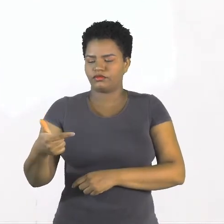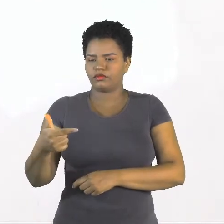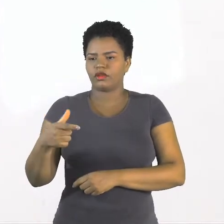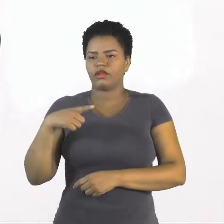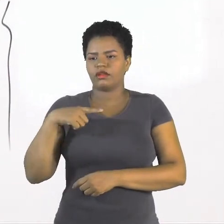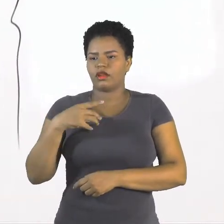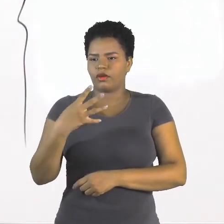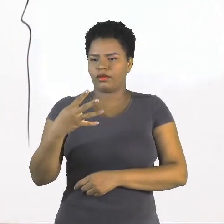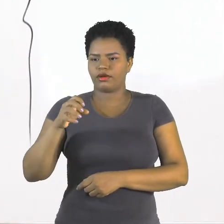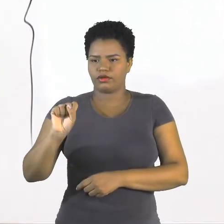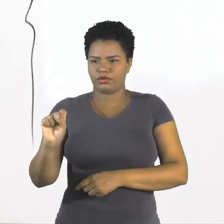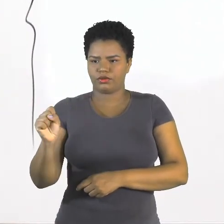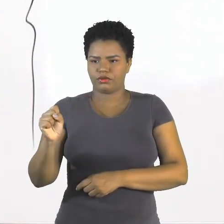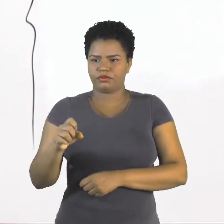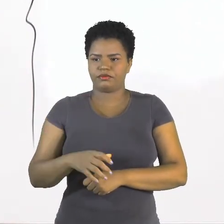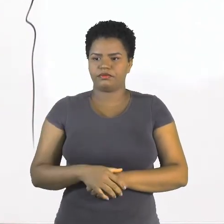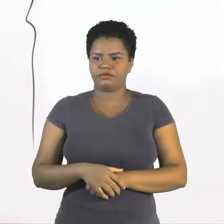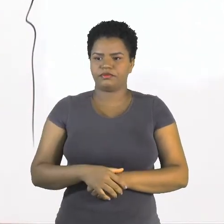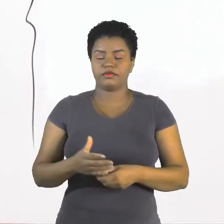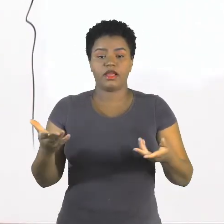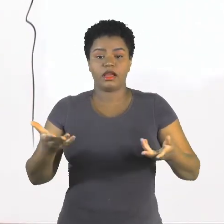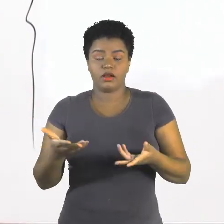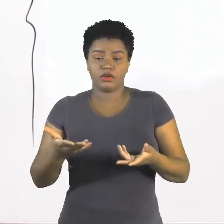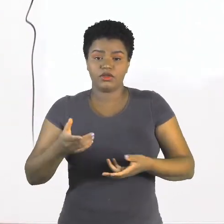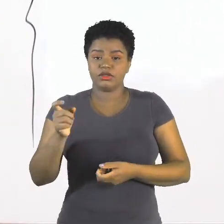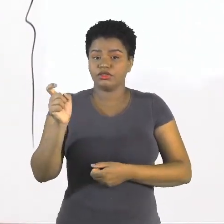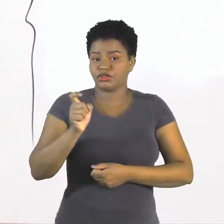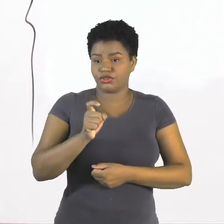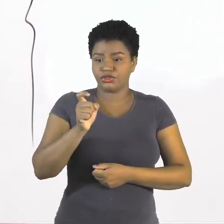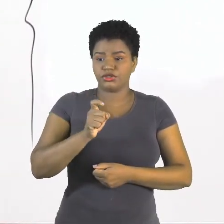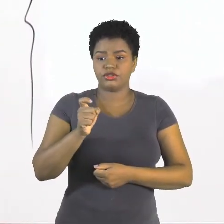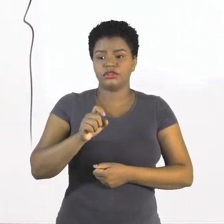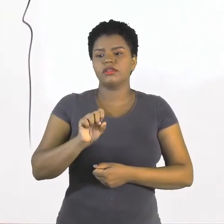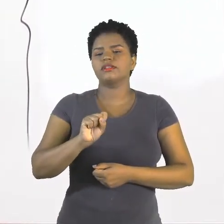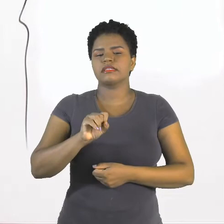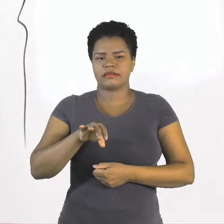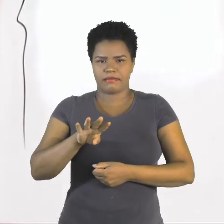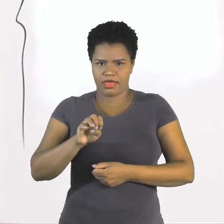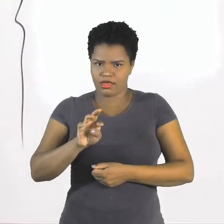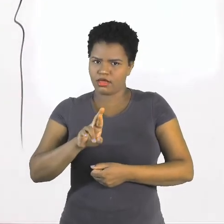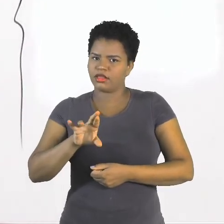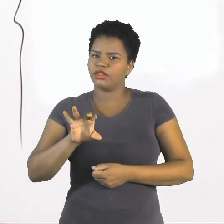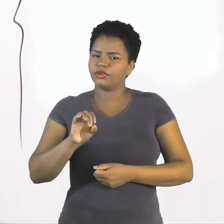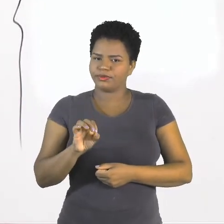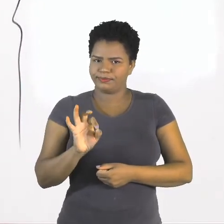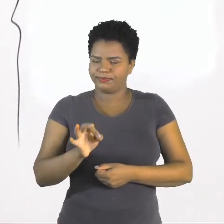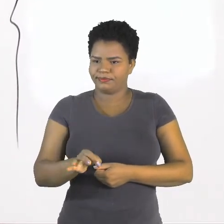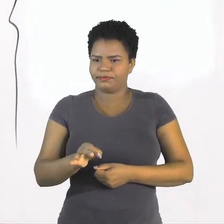48. E agora o x ficou simétrico. Eu tenho então o seguinte,